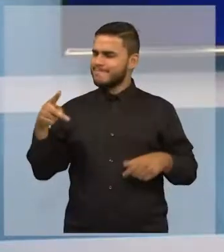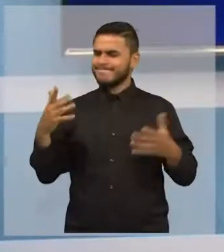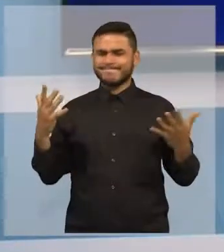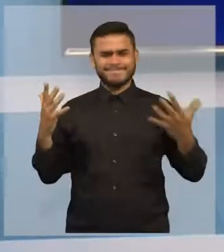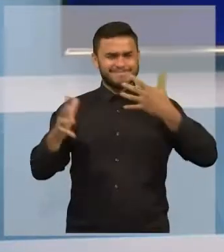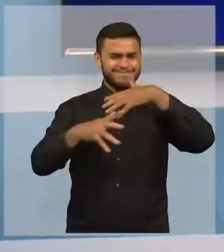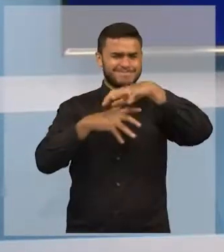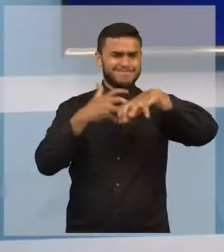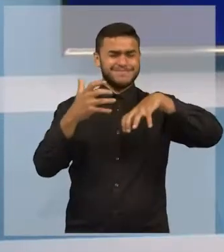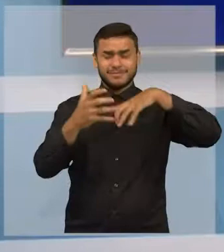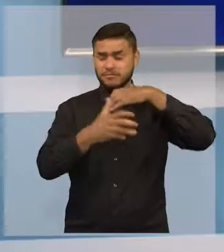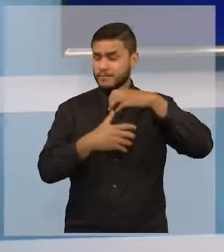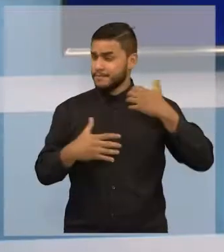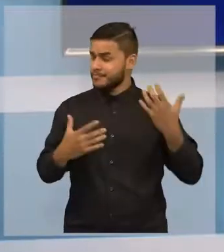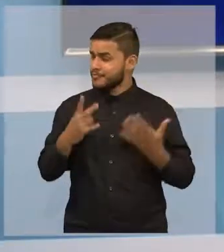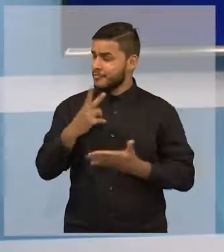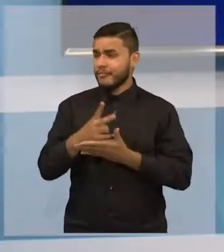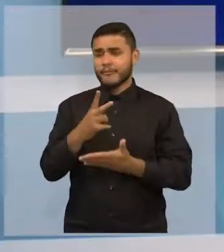conflituoso, viver